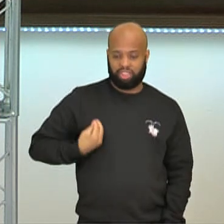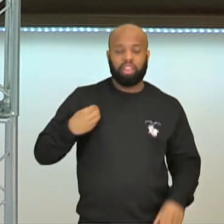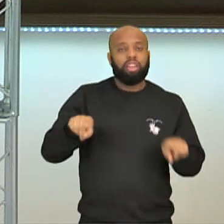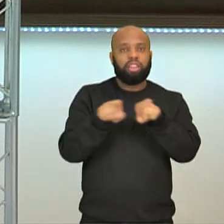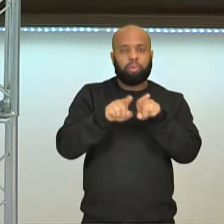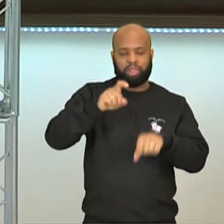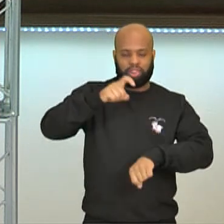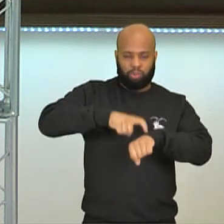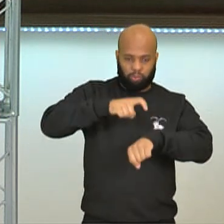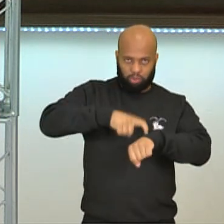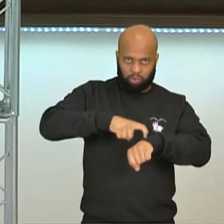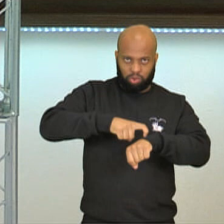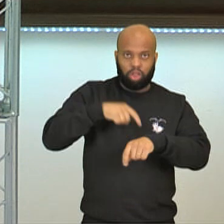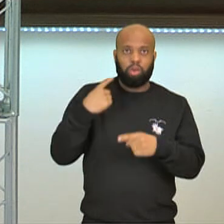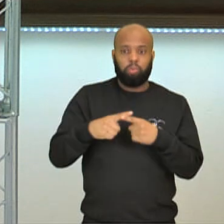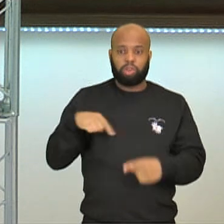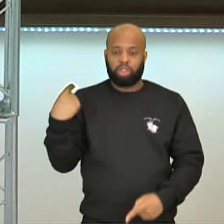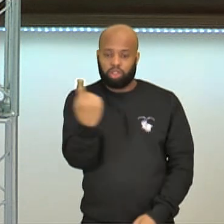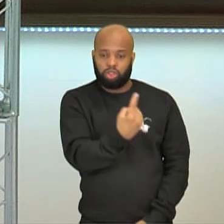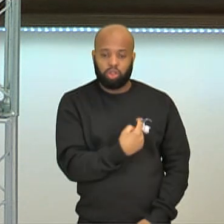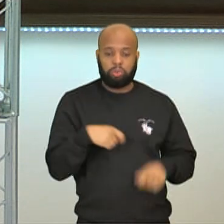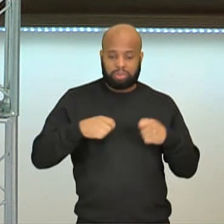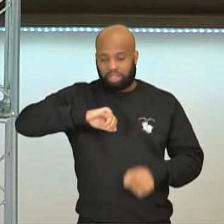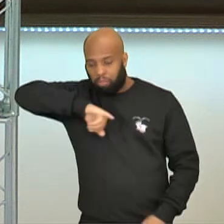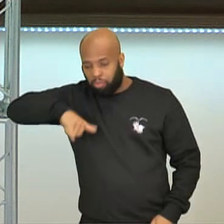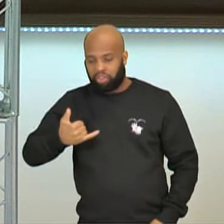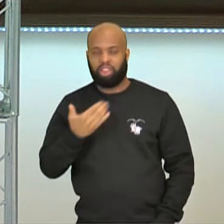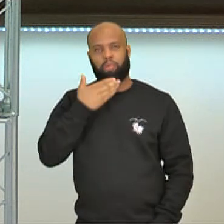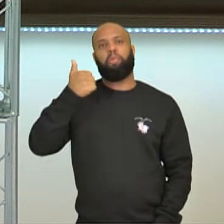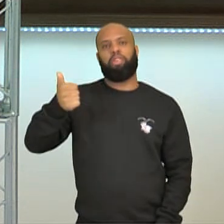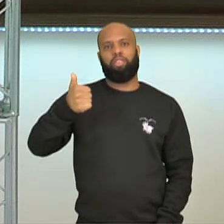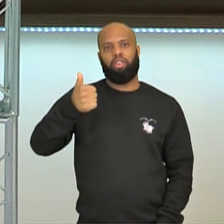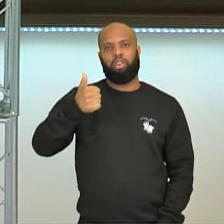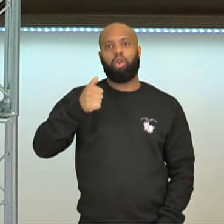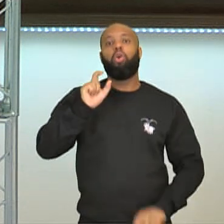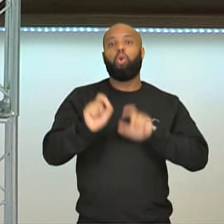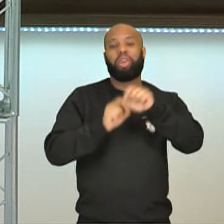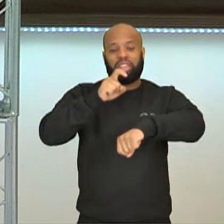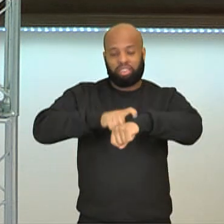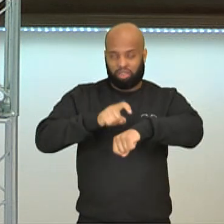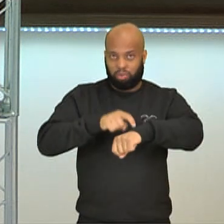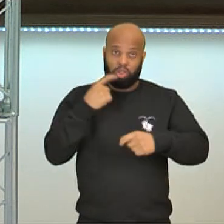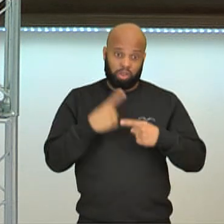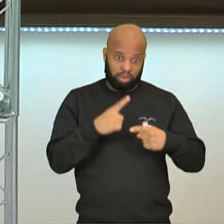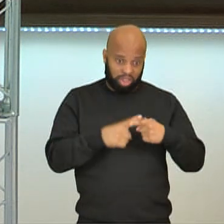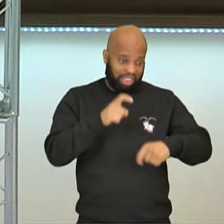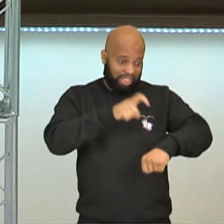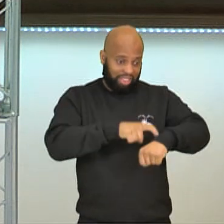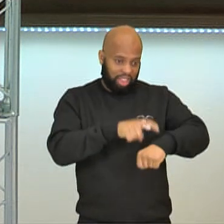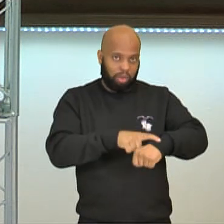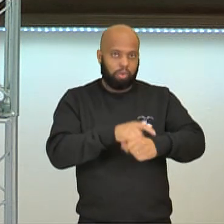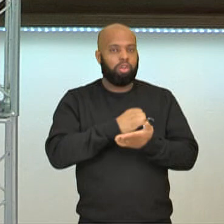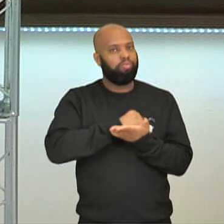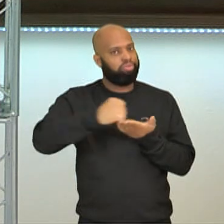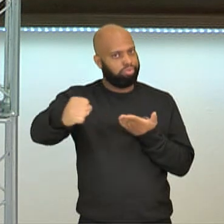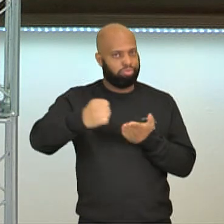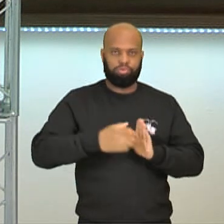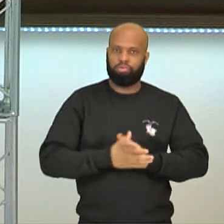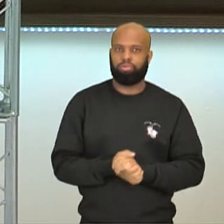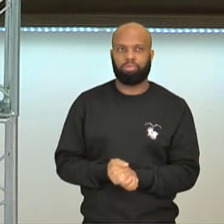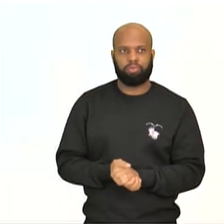tempo, que seria a gente aproveitar melhor o nosso tempo, porque ele de fato passa muito